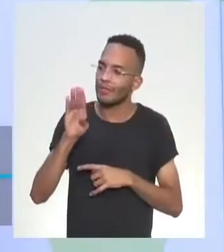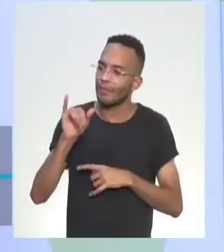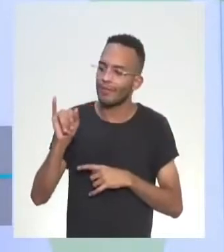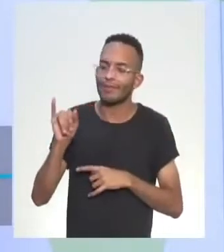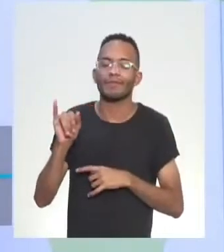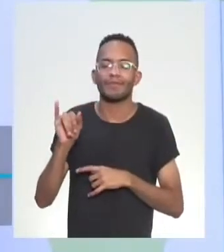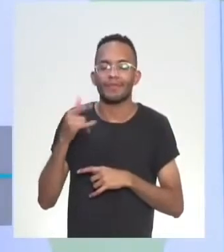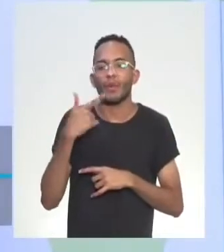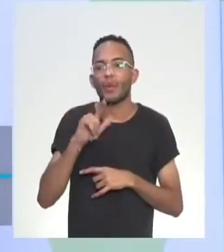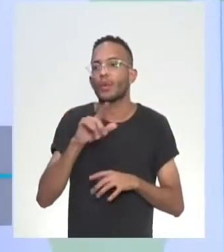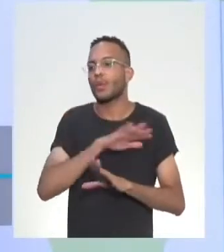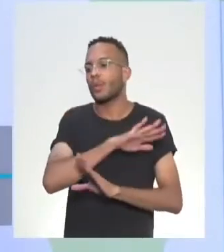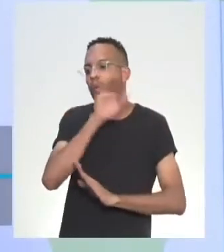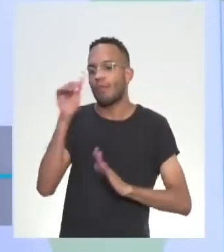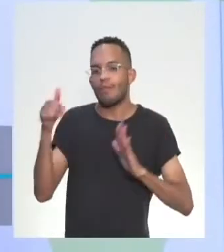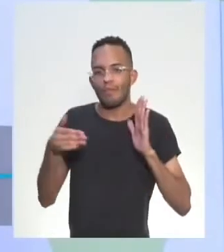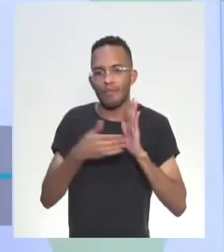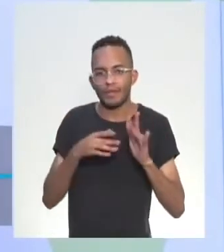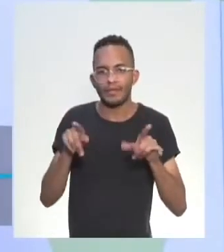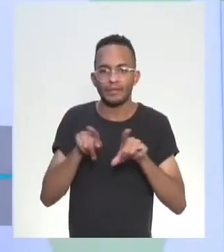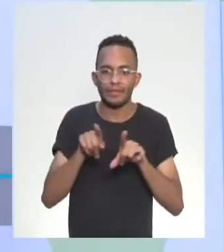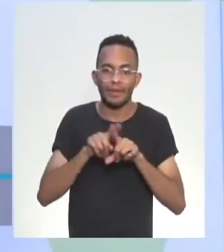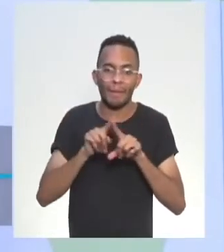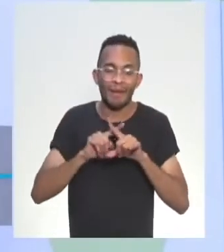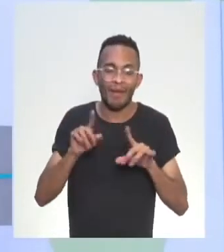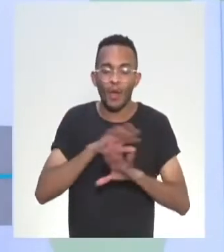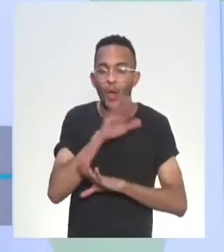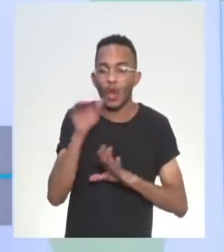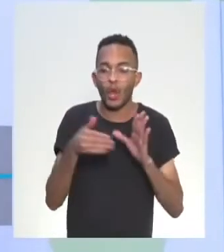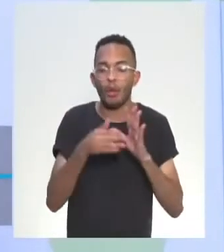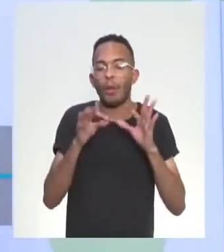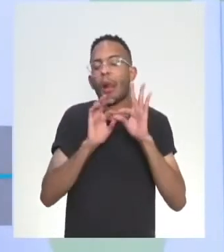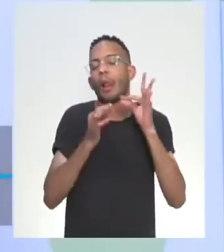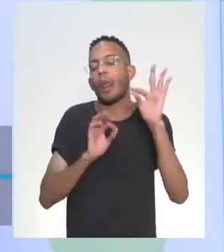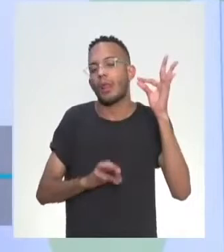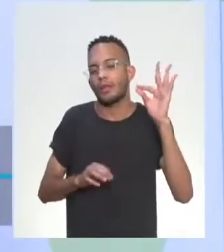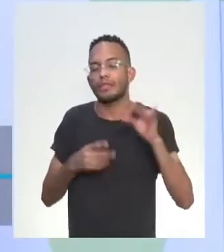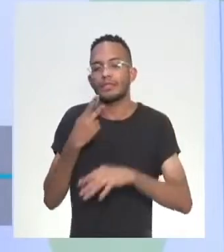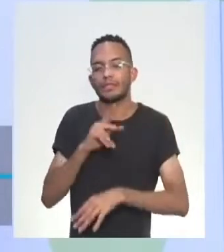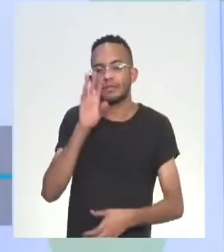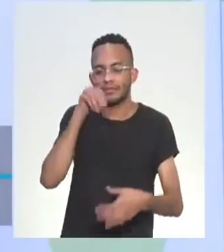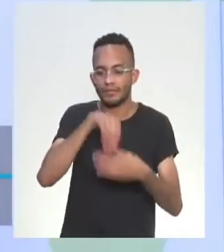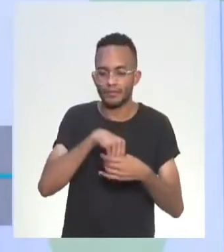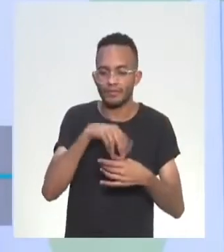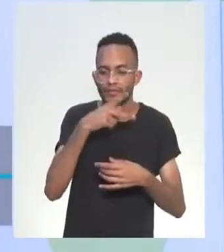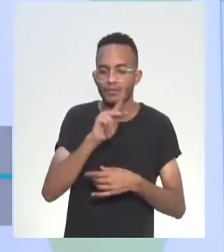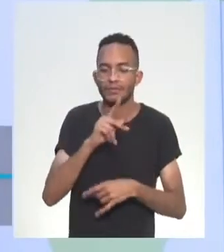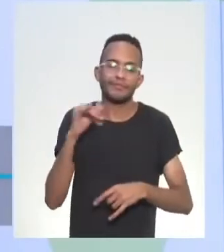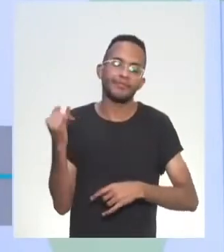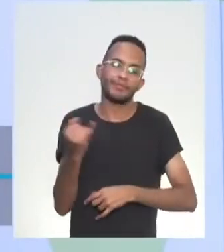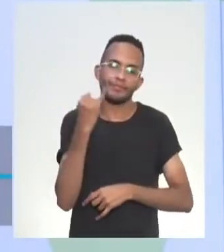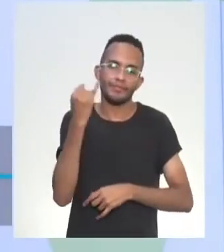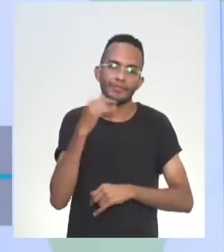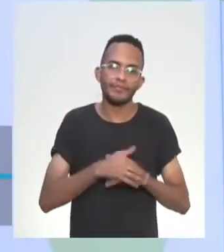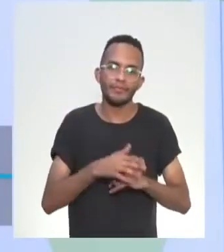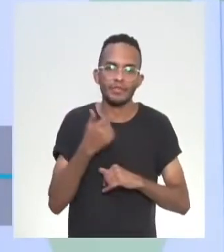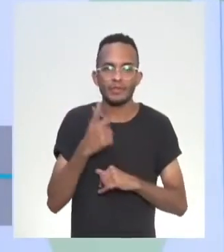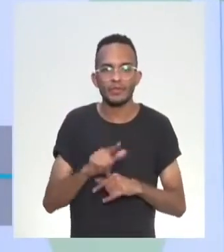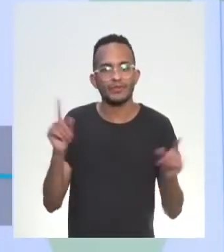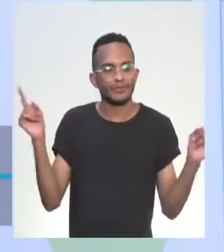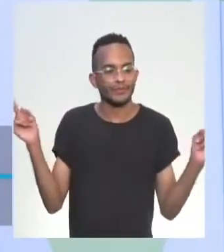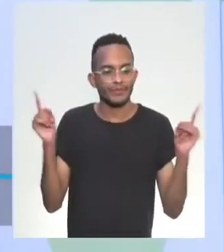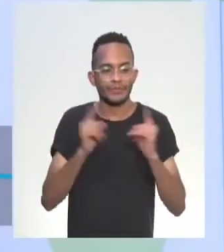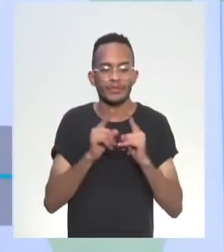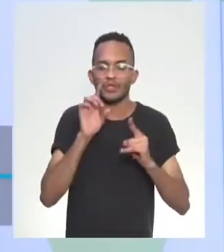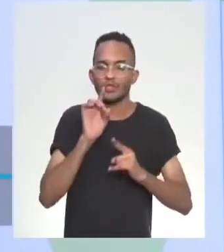são mais completos, a gente diria assim, não mais complexos, maiores, né, na sua composição. Enquanto a tirinha é bem